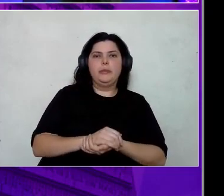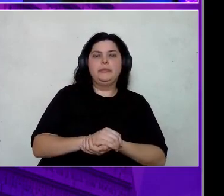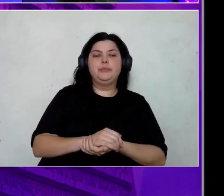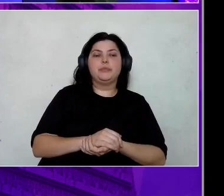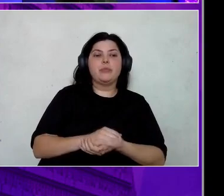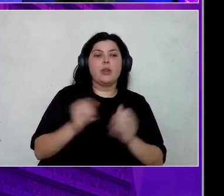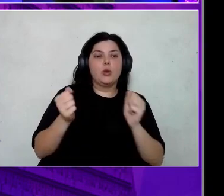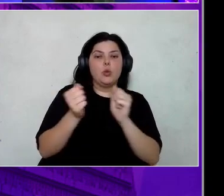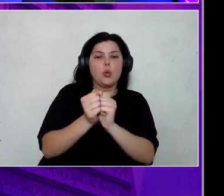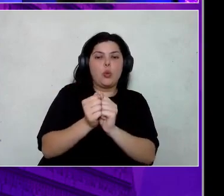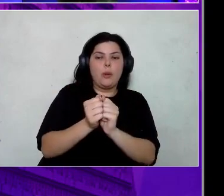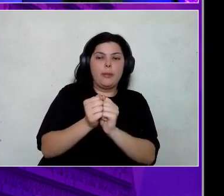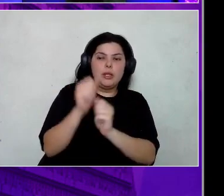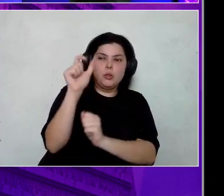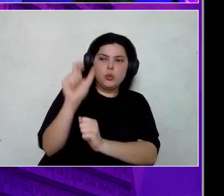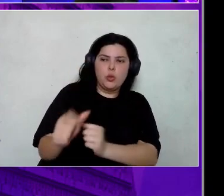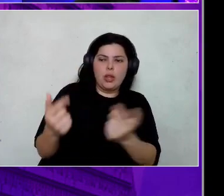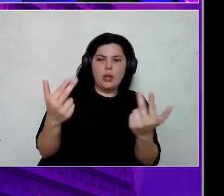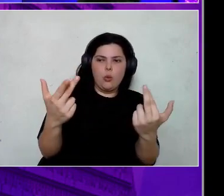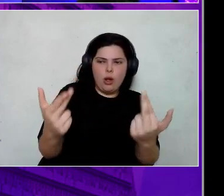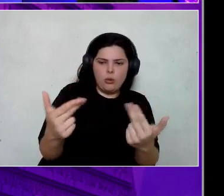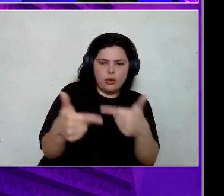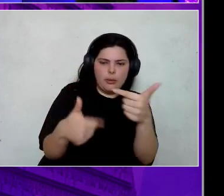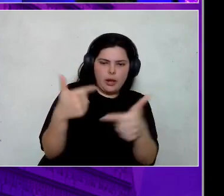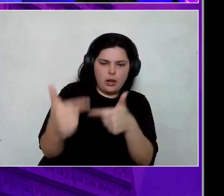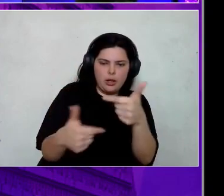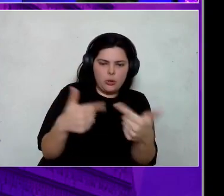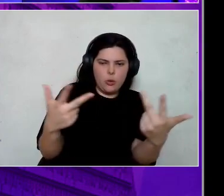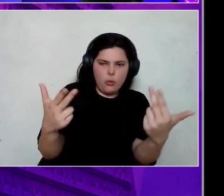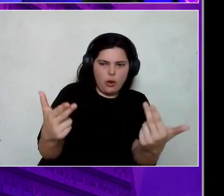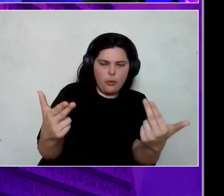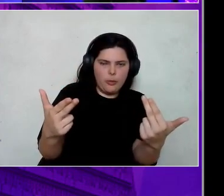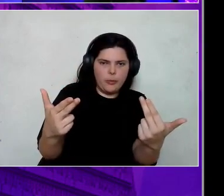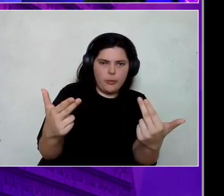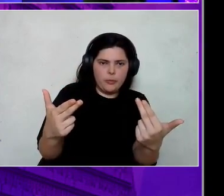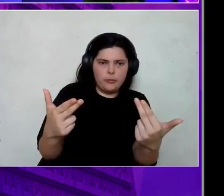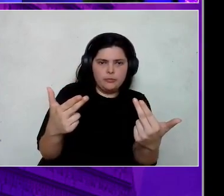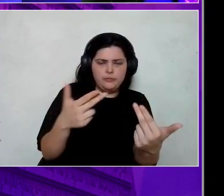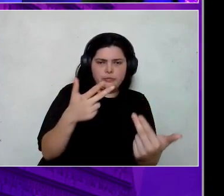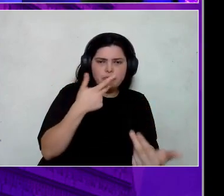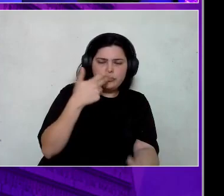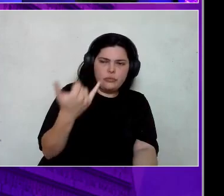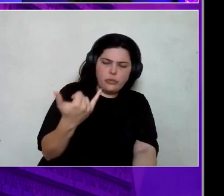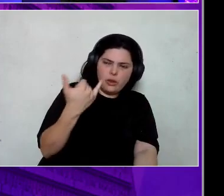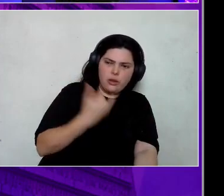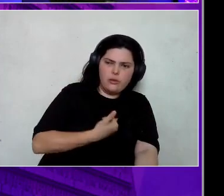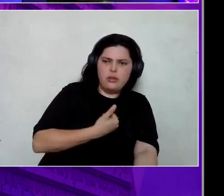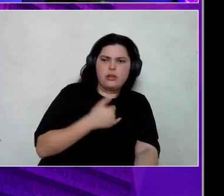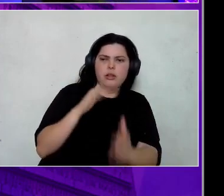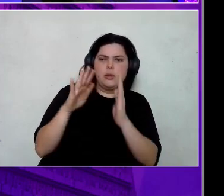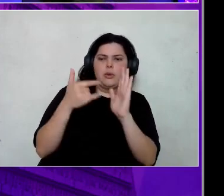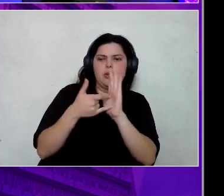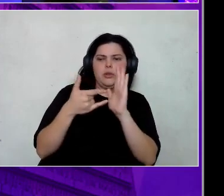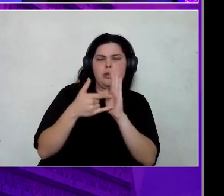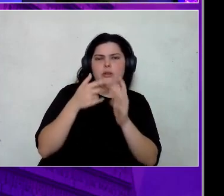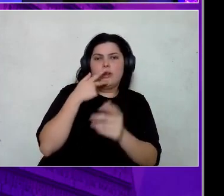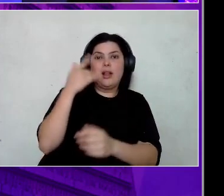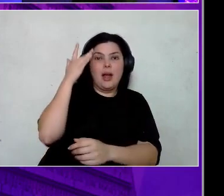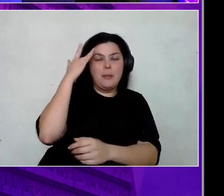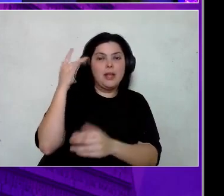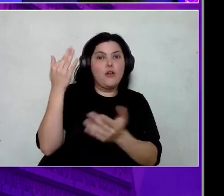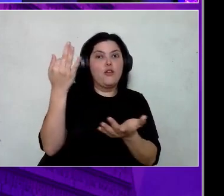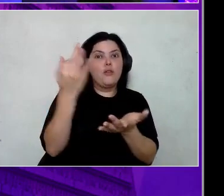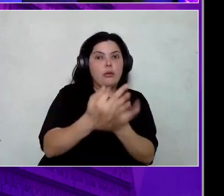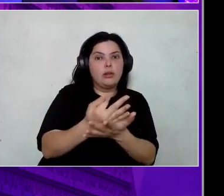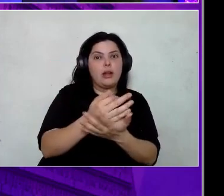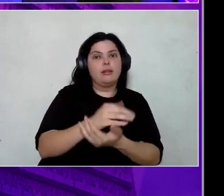ele é seu par, né? E ele chega para tu um dia assim, na época que você era desenvolvedor, amanhã eu vou faltar, porque,